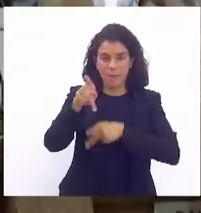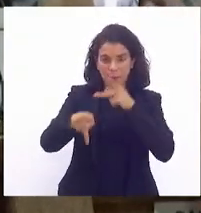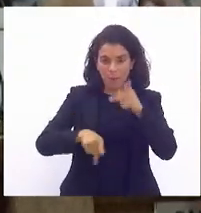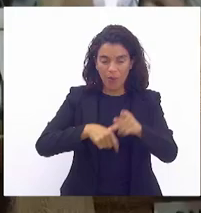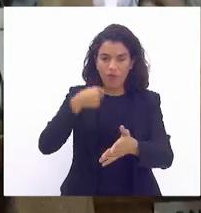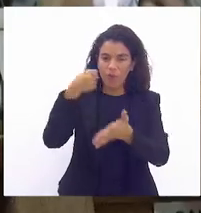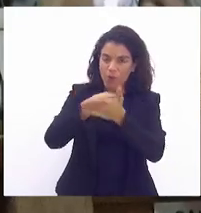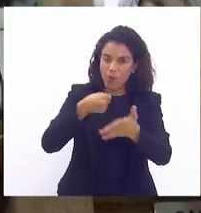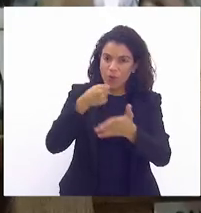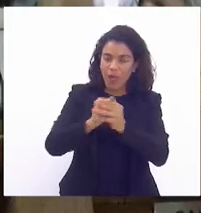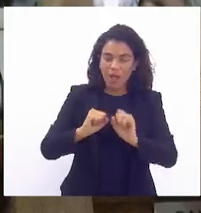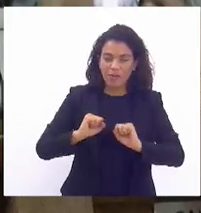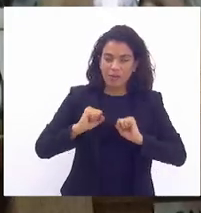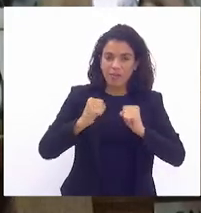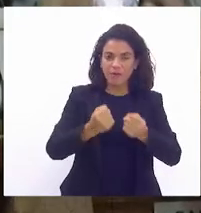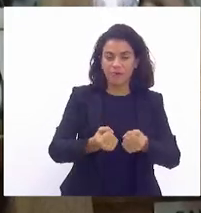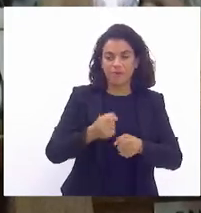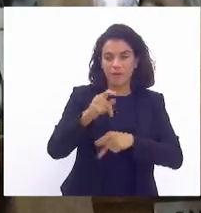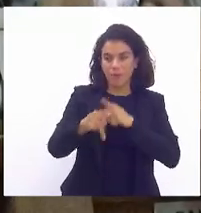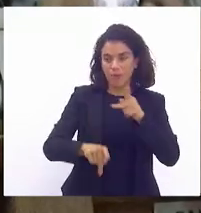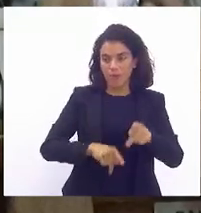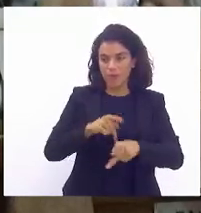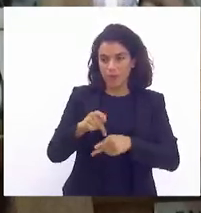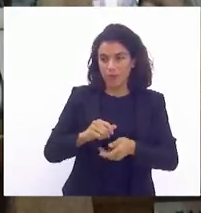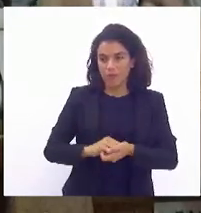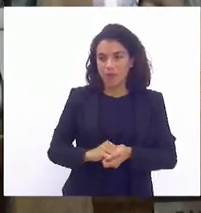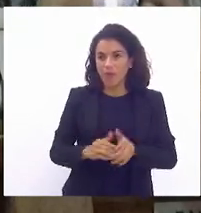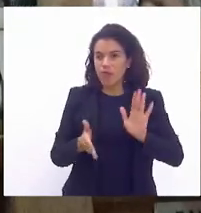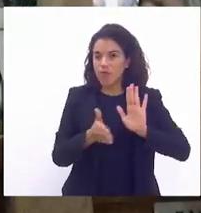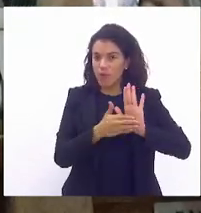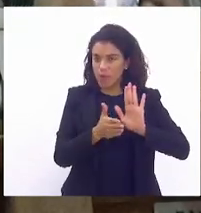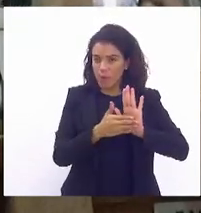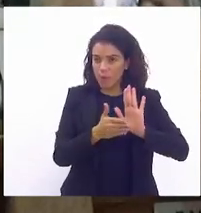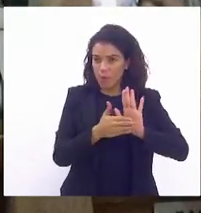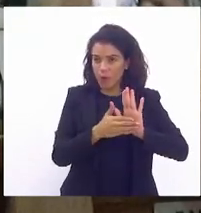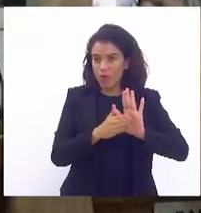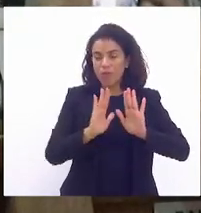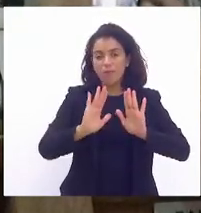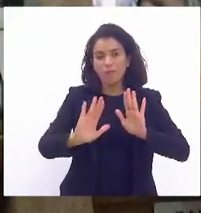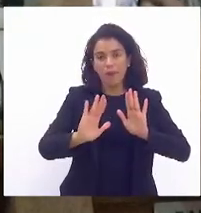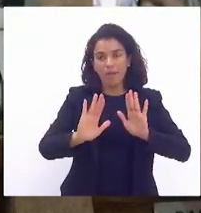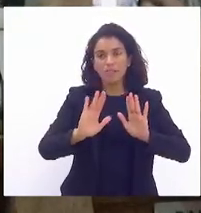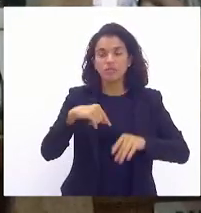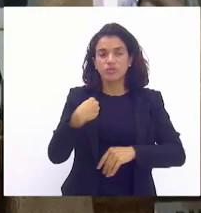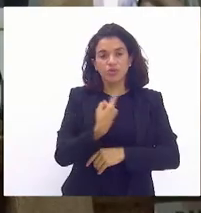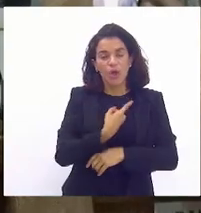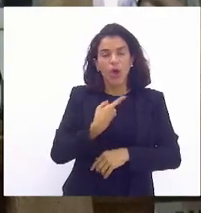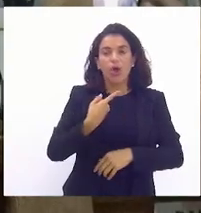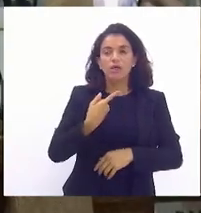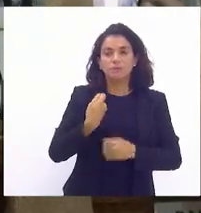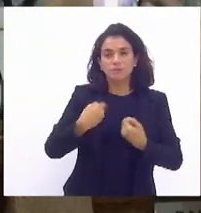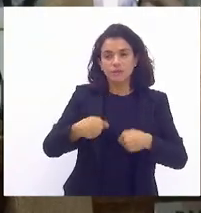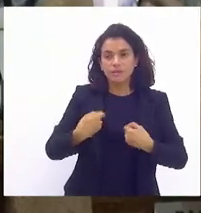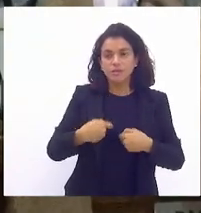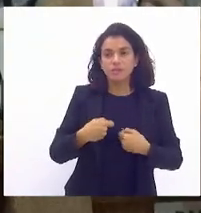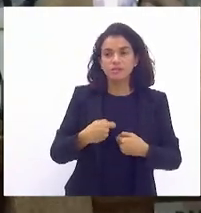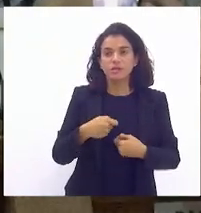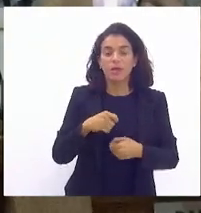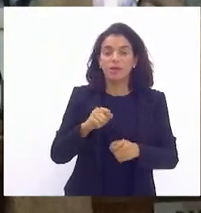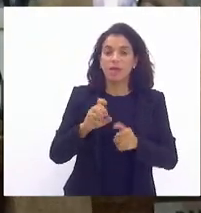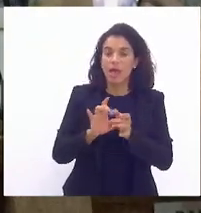povo. Eu vou propor aqui, mas dependemos da aprovação da